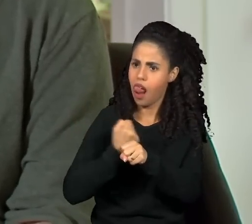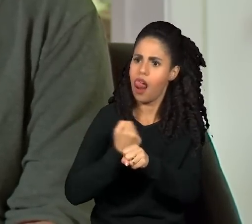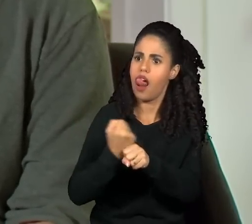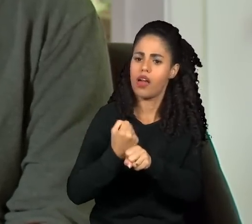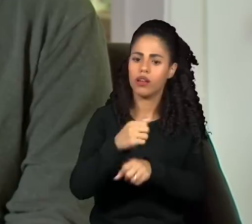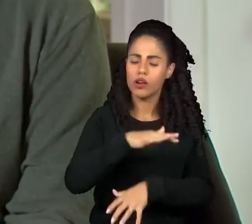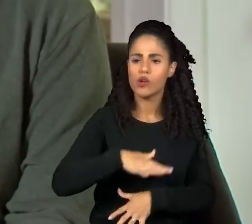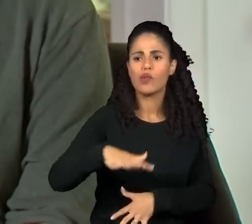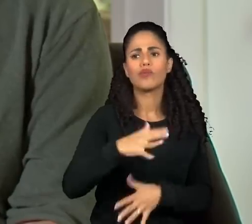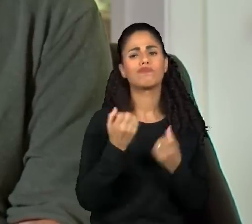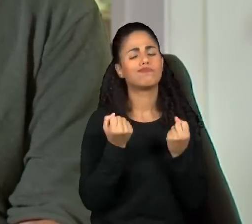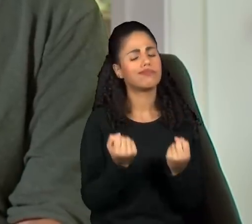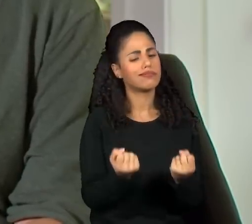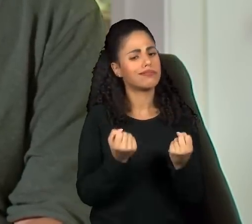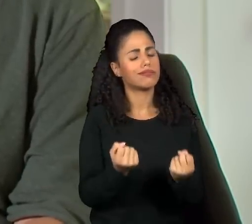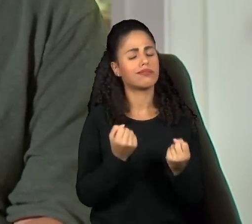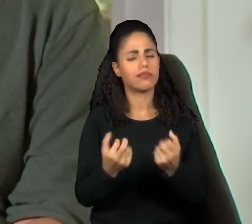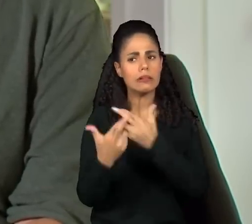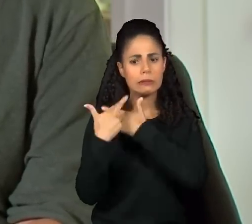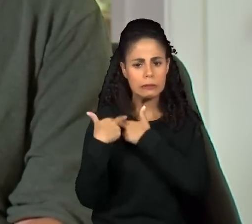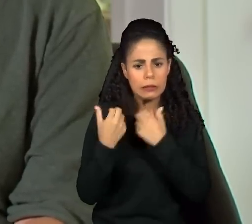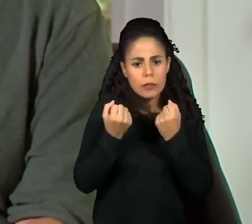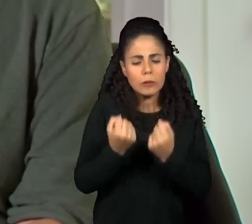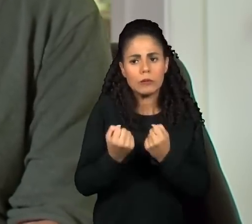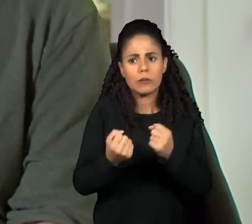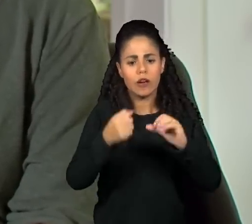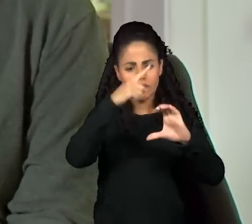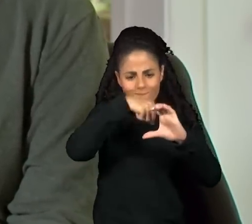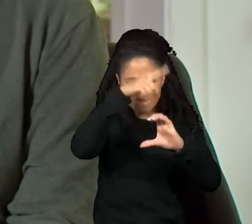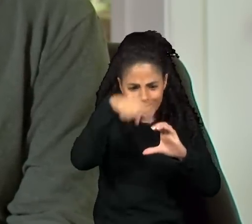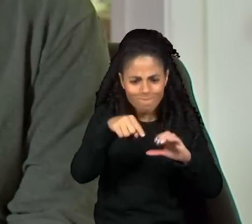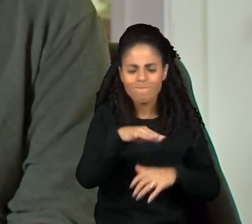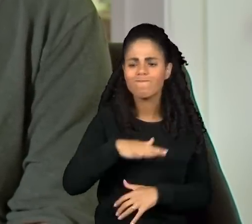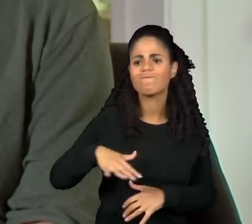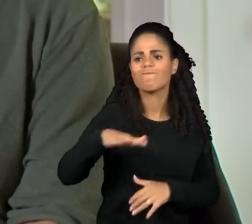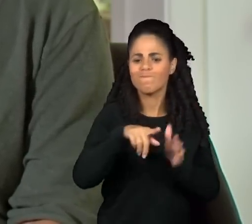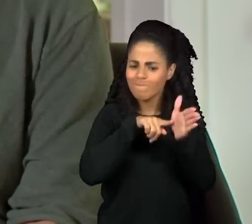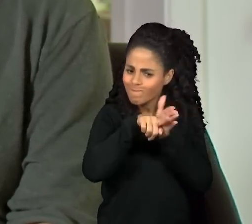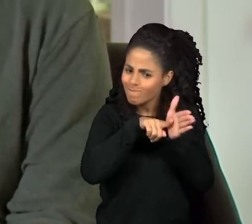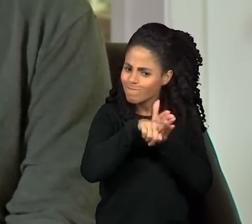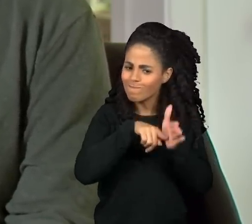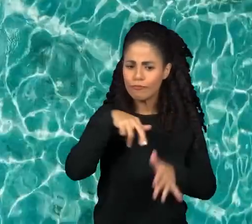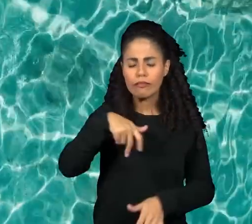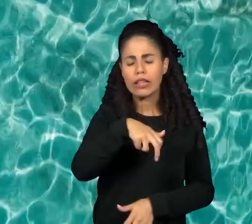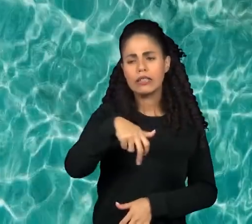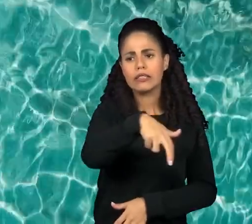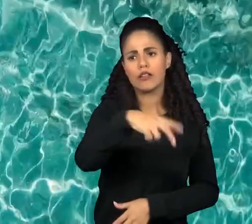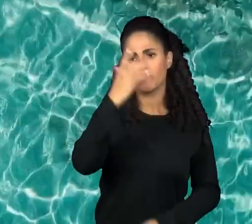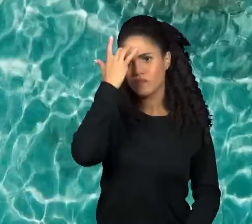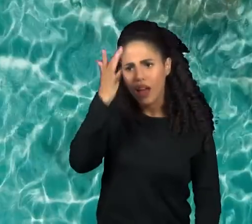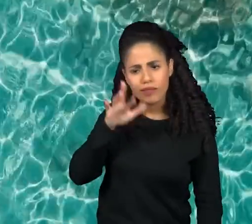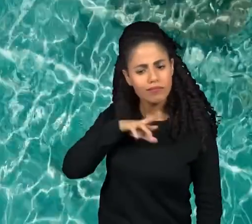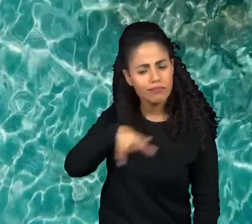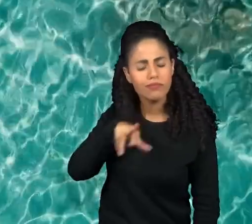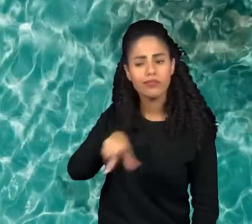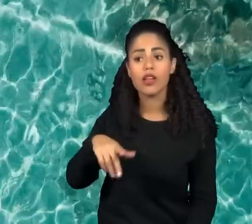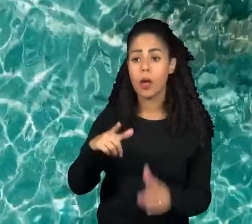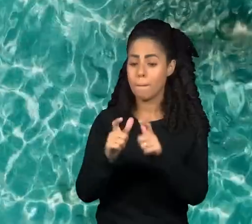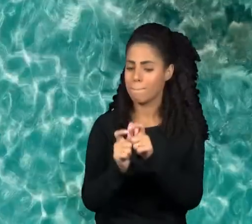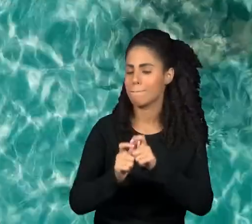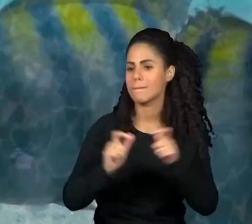campo pesado. É um campo, fazer ciência em campo no Brasil não é fácil. A maioria